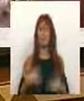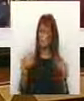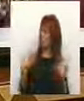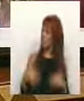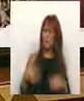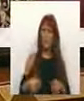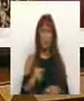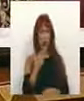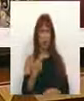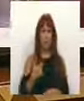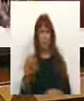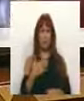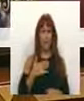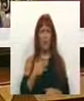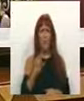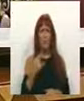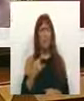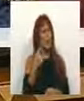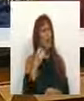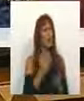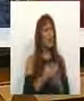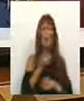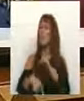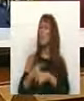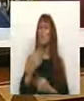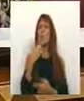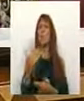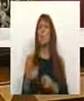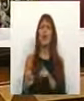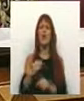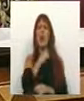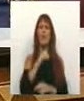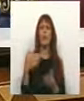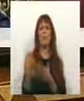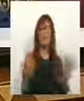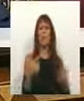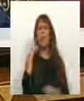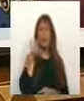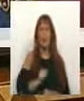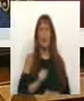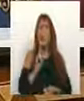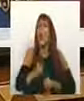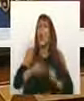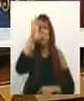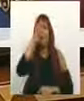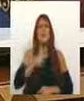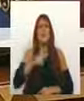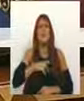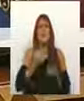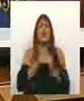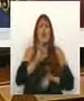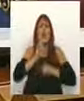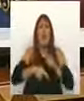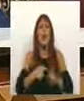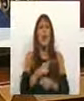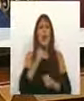Incrível esse tipo de resposta. Primeiro conhece o estudo, a seguir, quando se pede para autorização, não conhece. O que é que o governo português esconde?